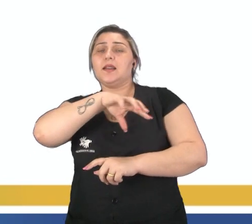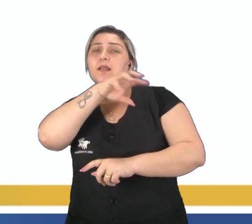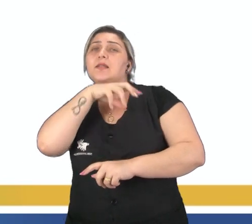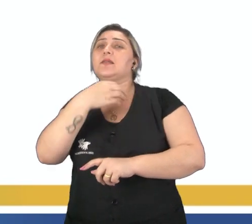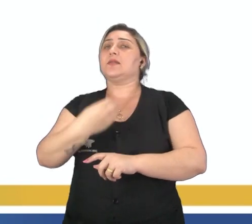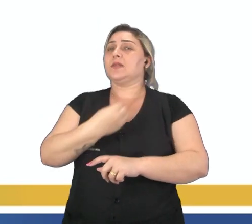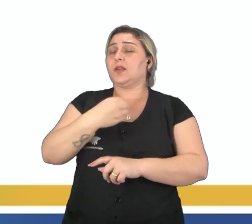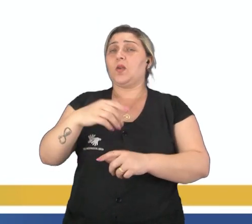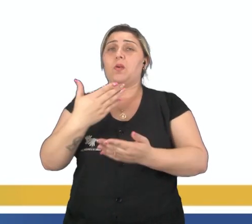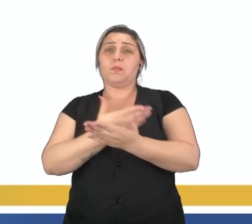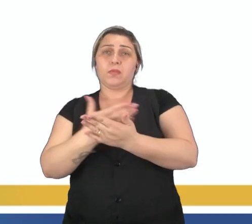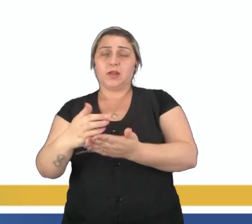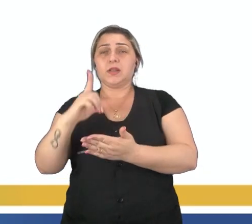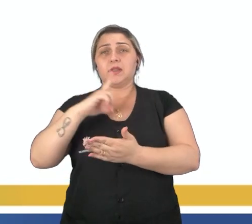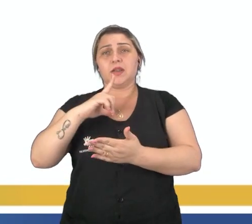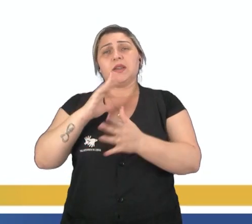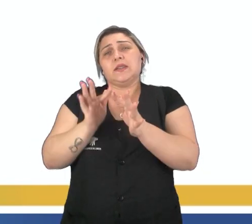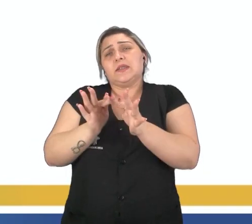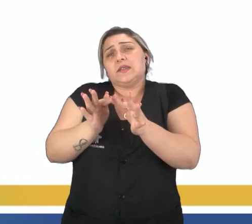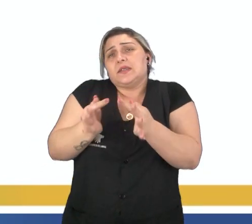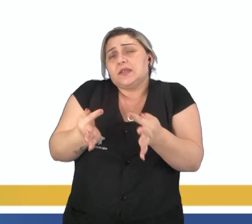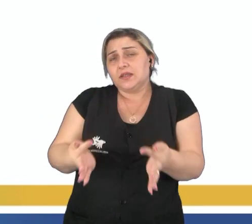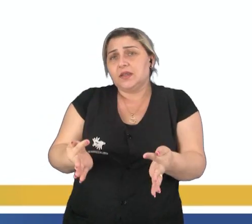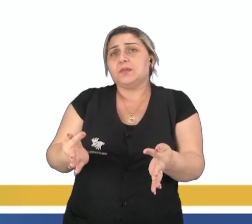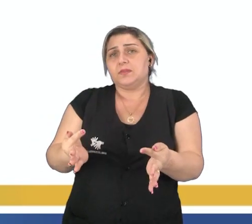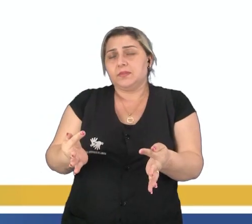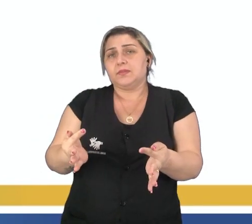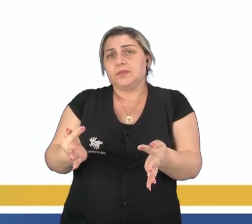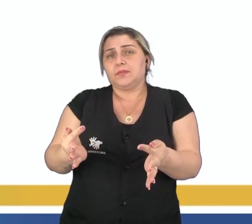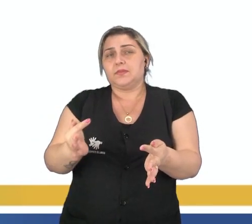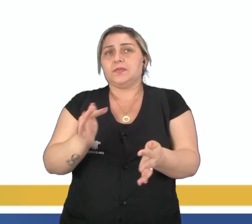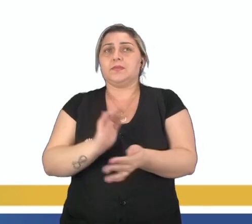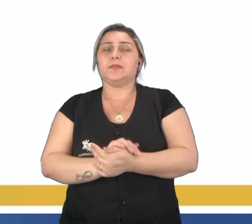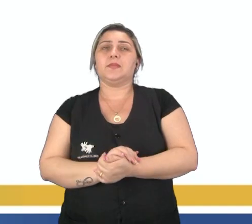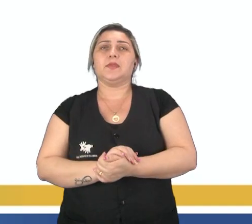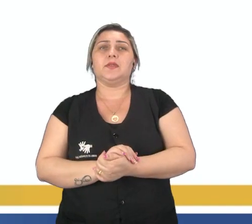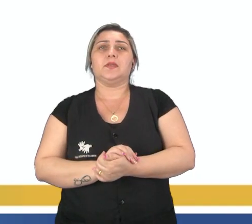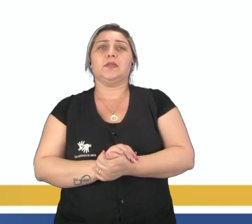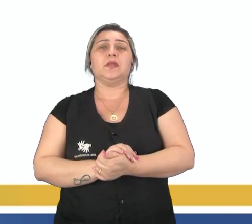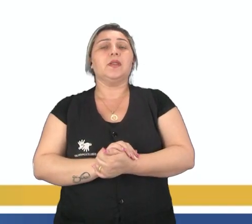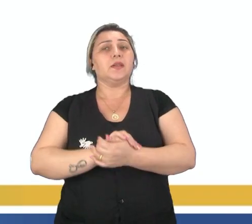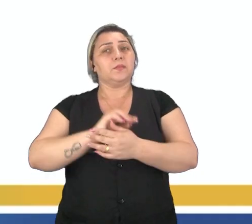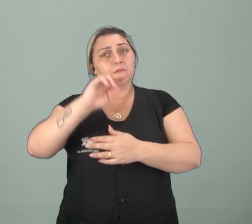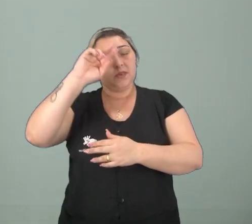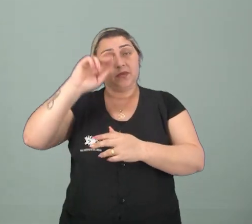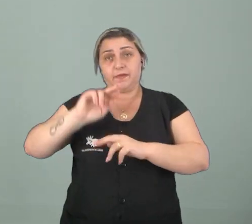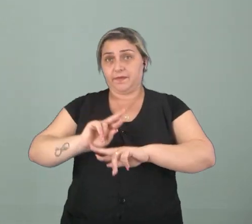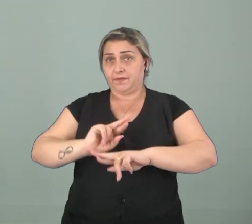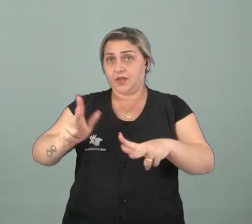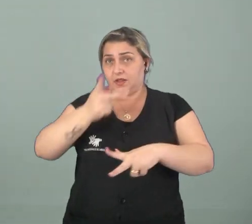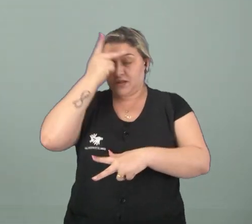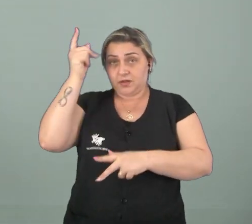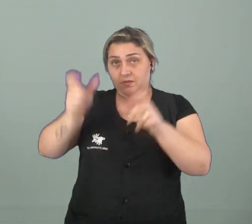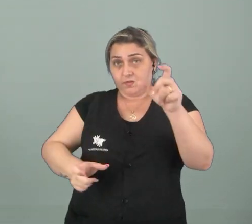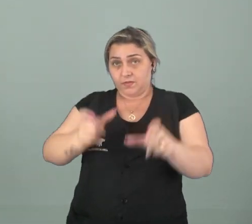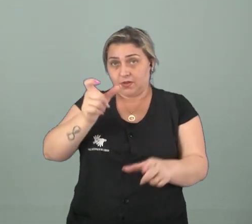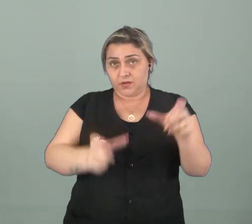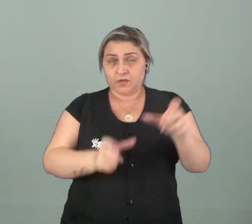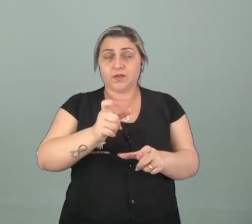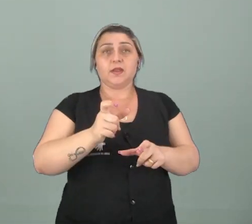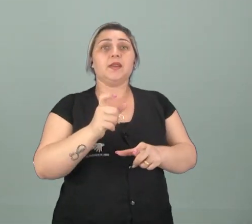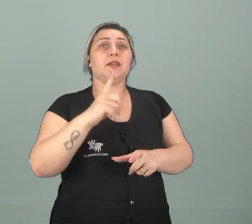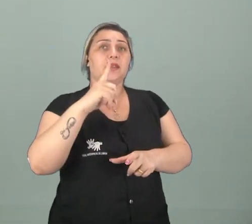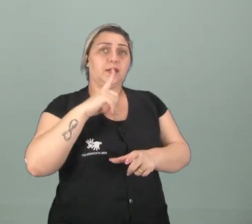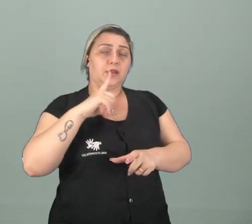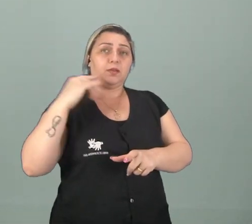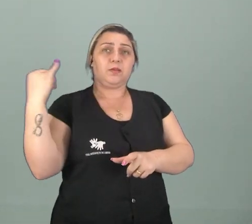esse sistema, mas que é de uma forma bem simples, bem rudimentar. Ao contrário dos humanos, né, onde a gente vai observar que são